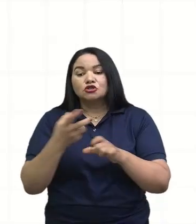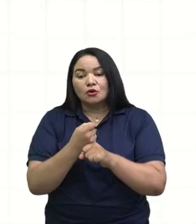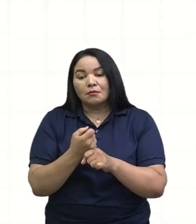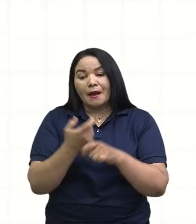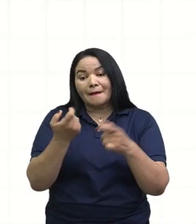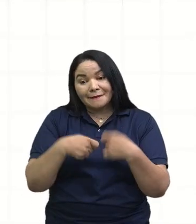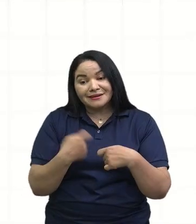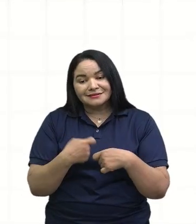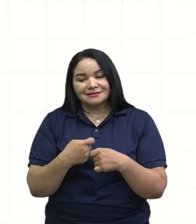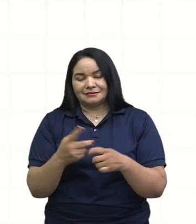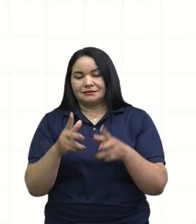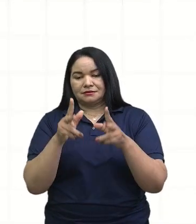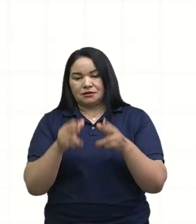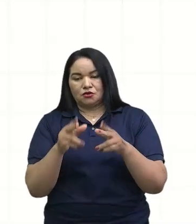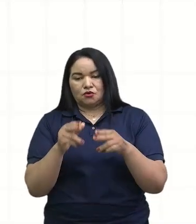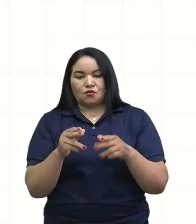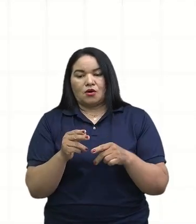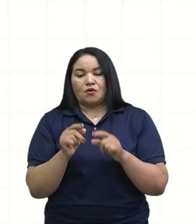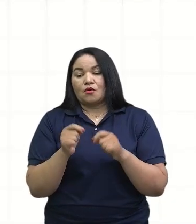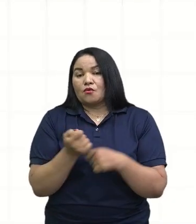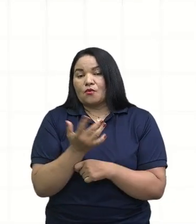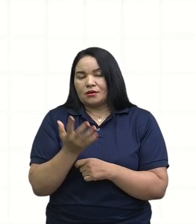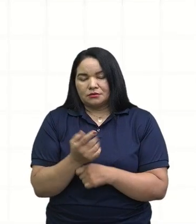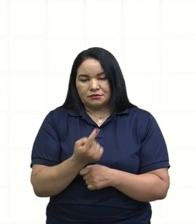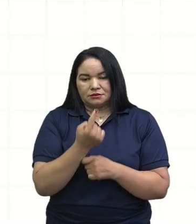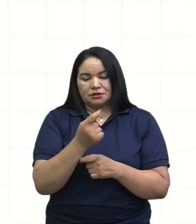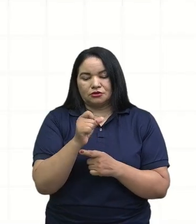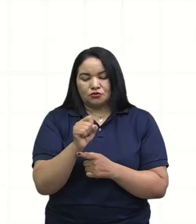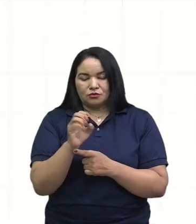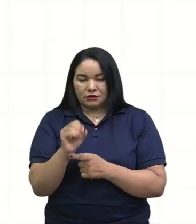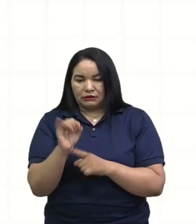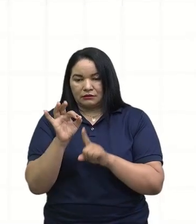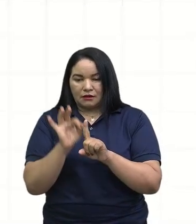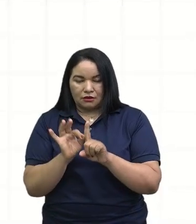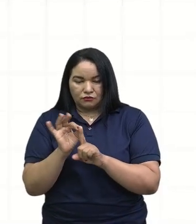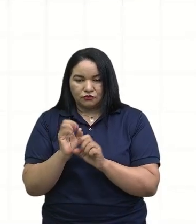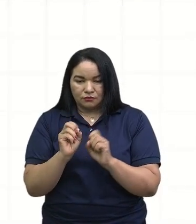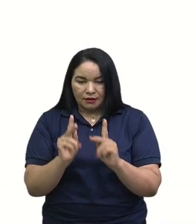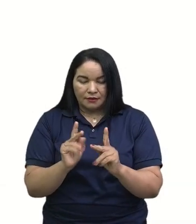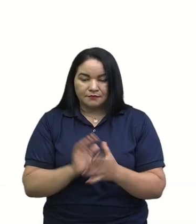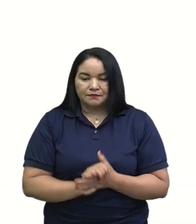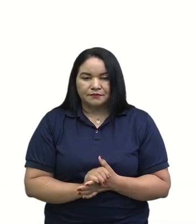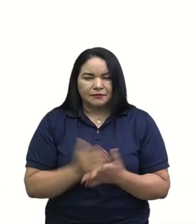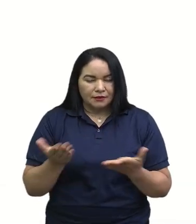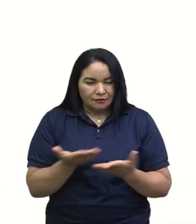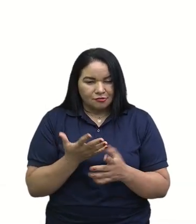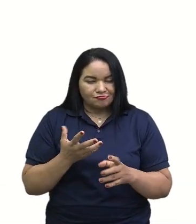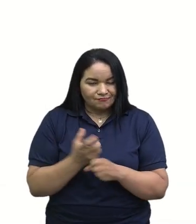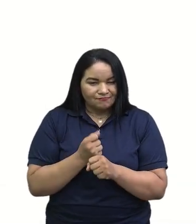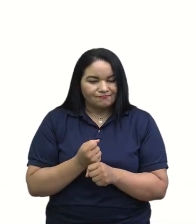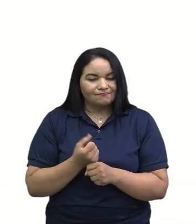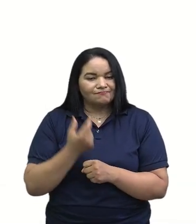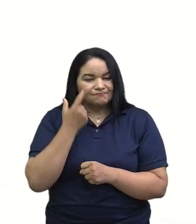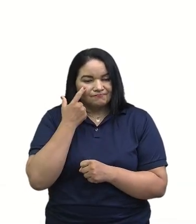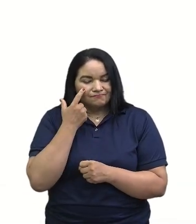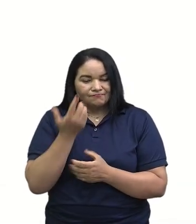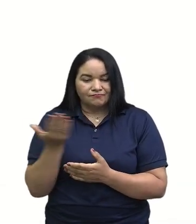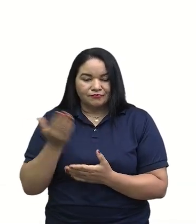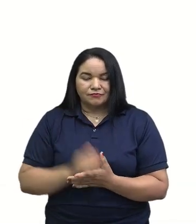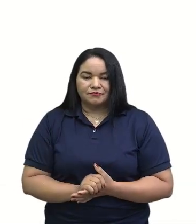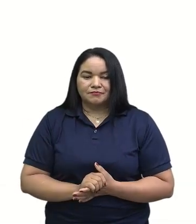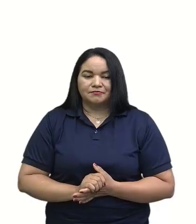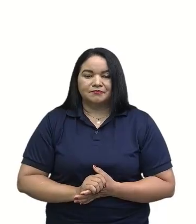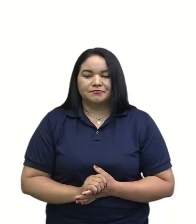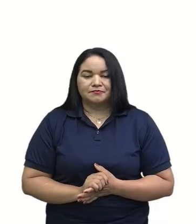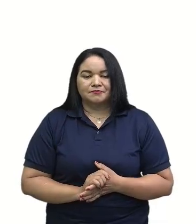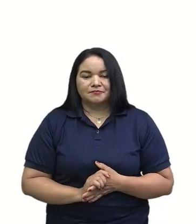somarmos, essa soma tem que ser igual a 180 graus. Certo? Bora fazer cálculo? Olha para cá, ó. Vamos